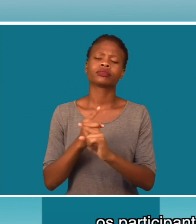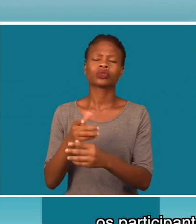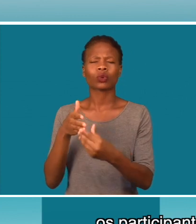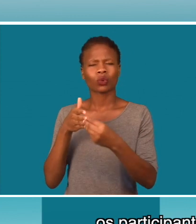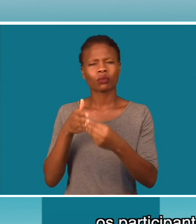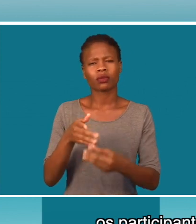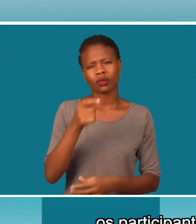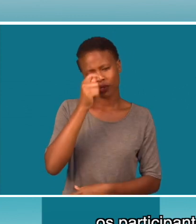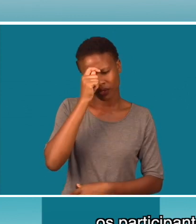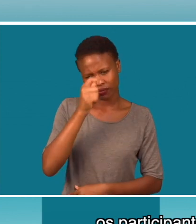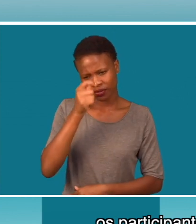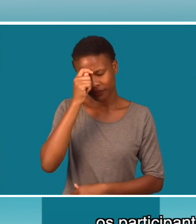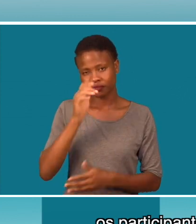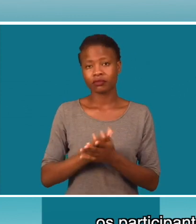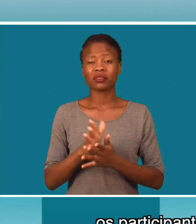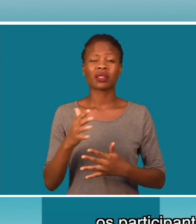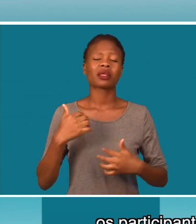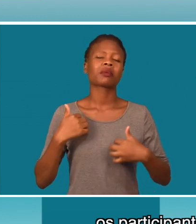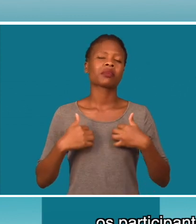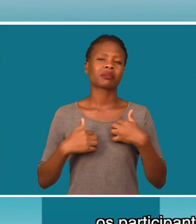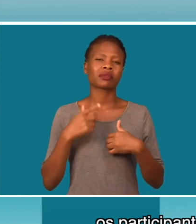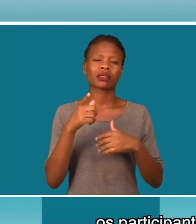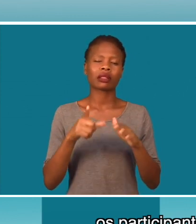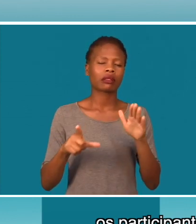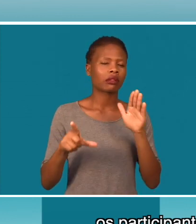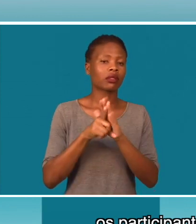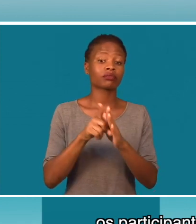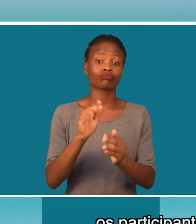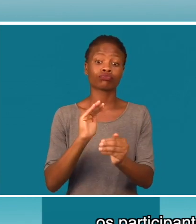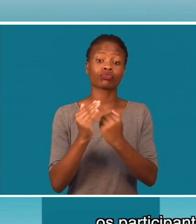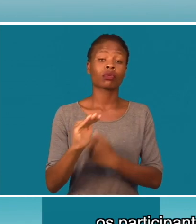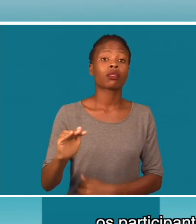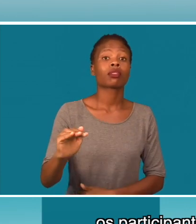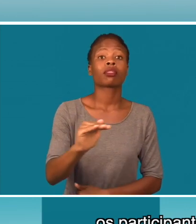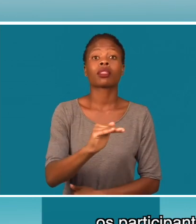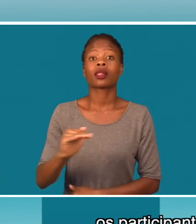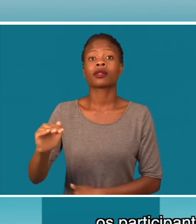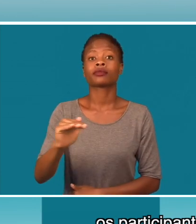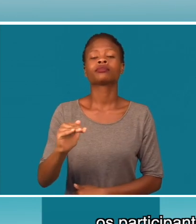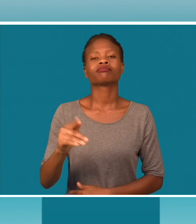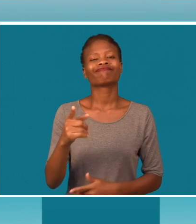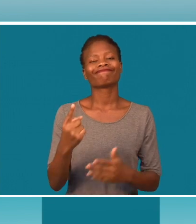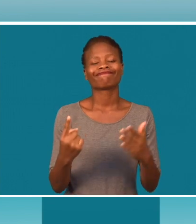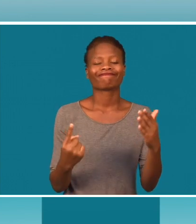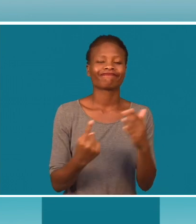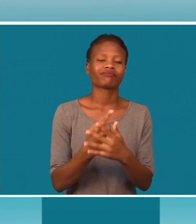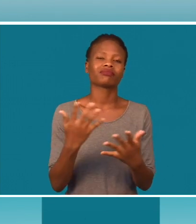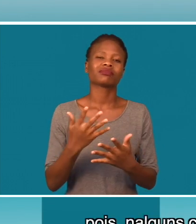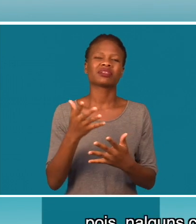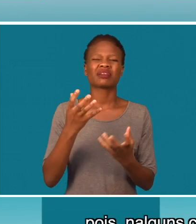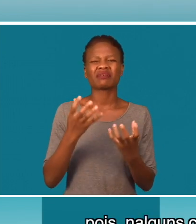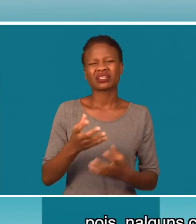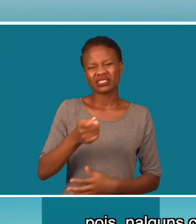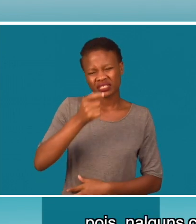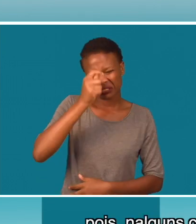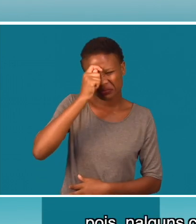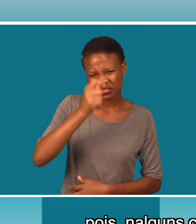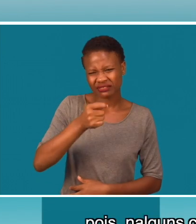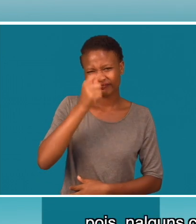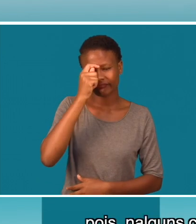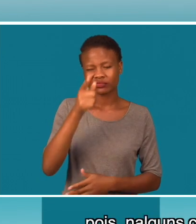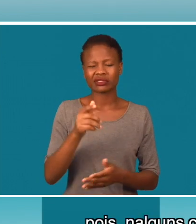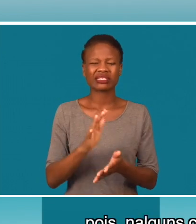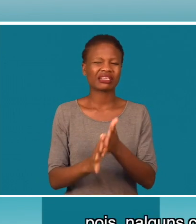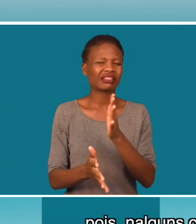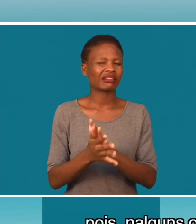os participantes sublinharam a necessidade de cumprir a lei de proteção desta camada social, pois, em alguns